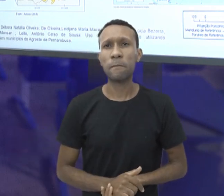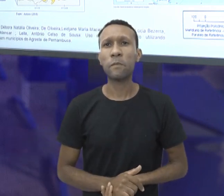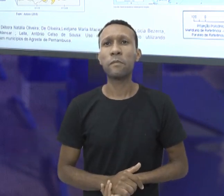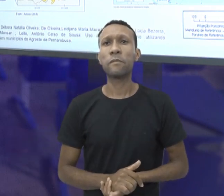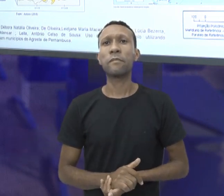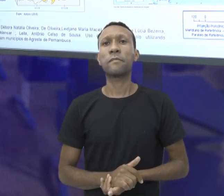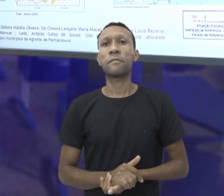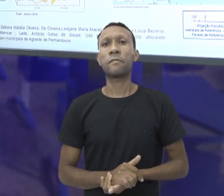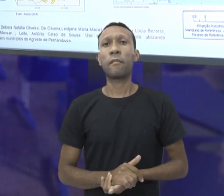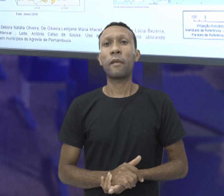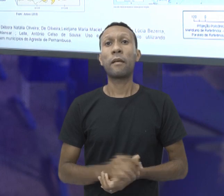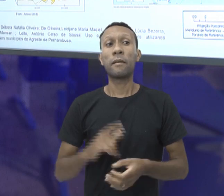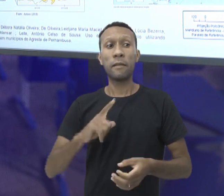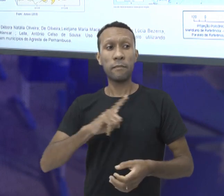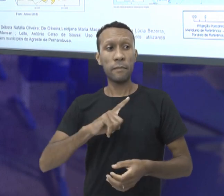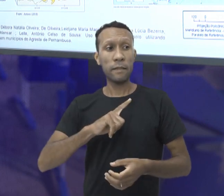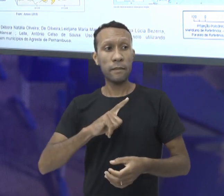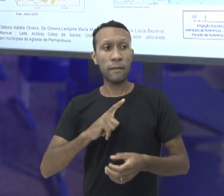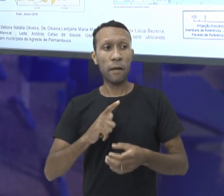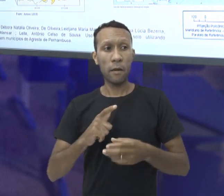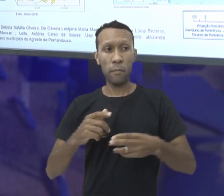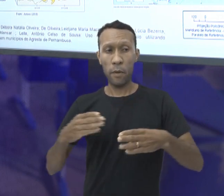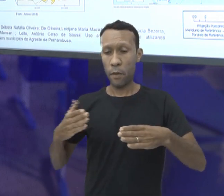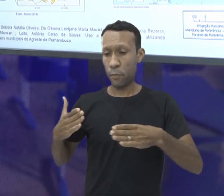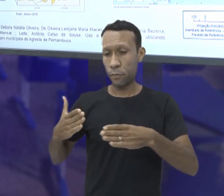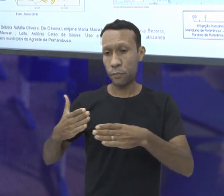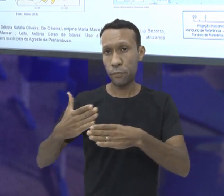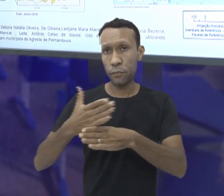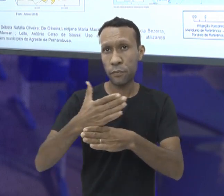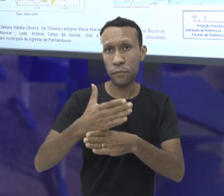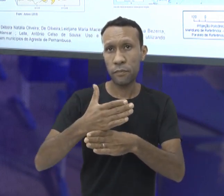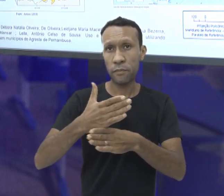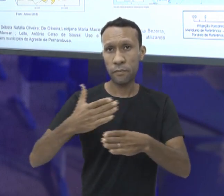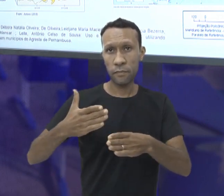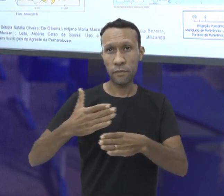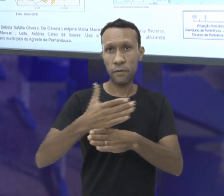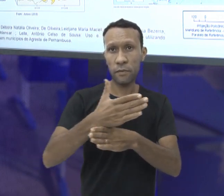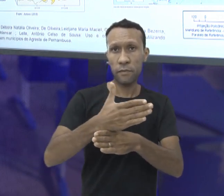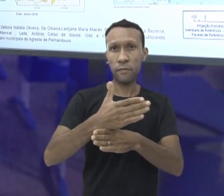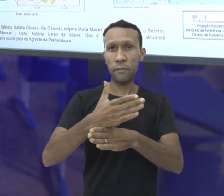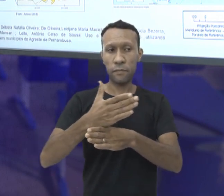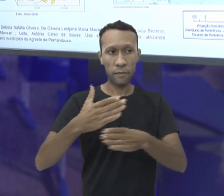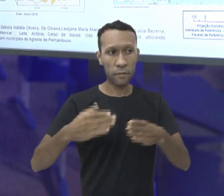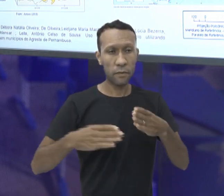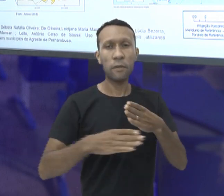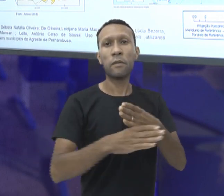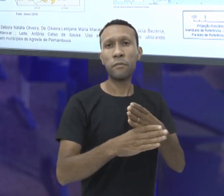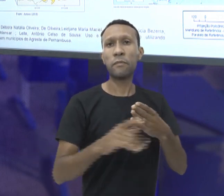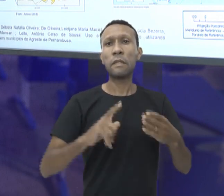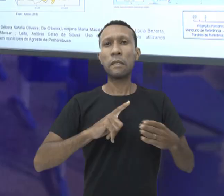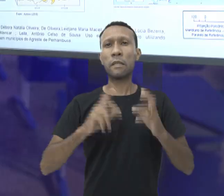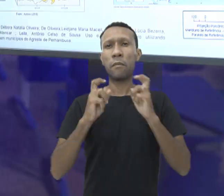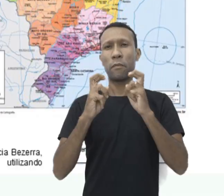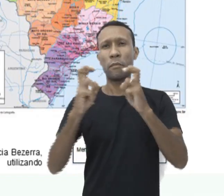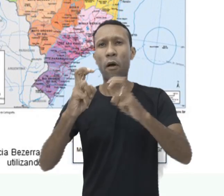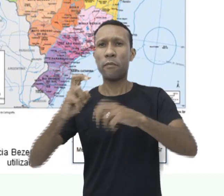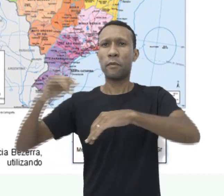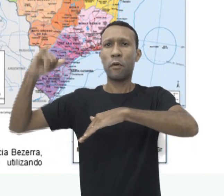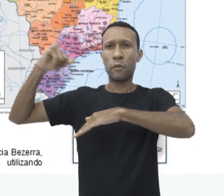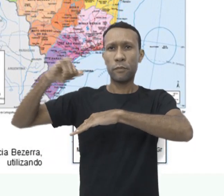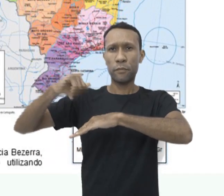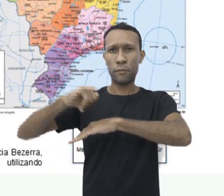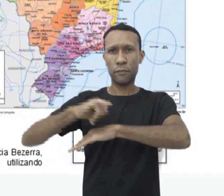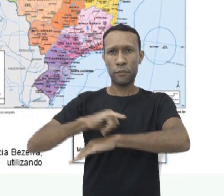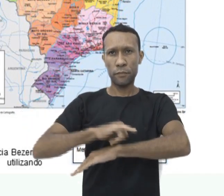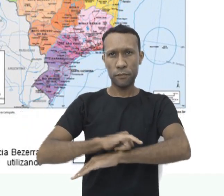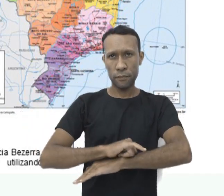os entroncamentos, as principais rodovias também, federais e ferrovias, portos e aeroportos. Esse é